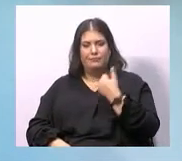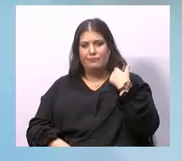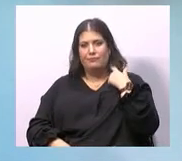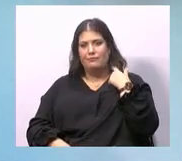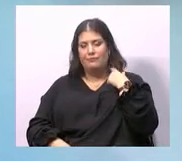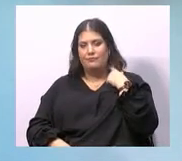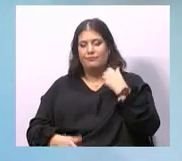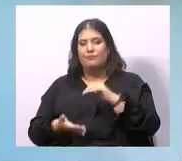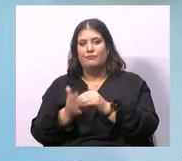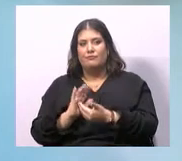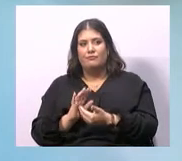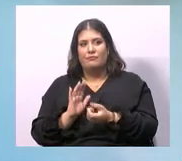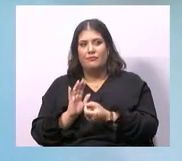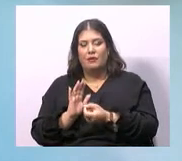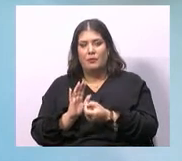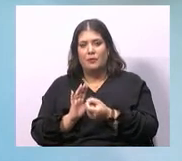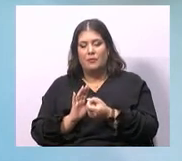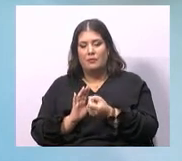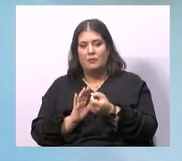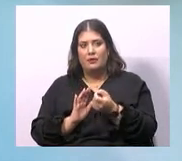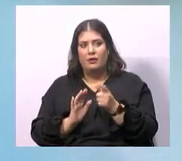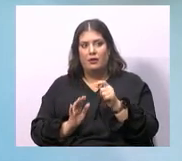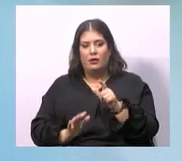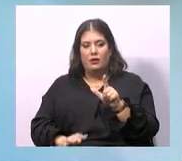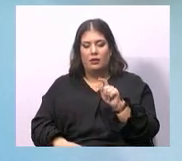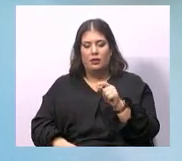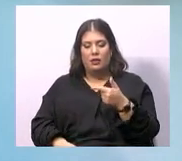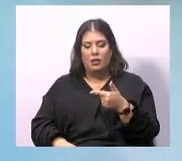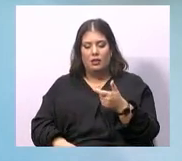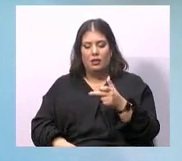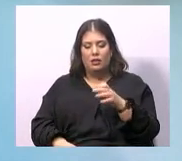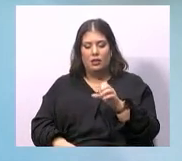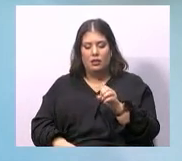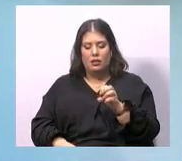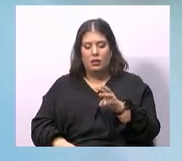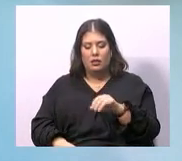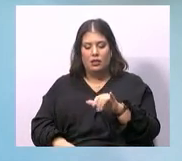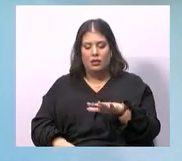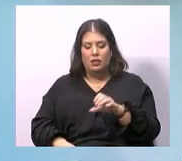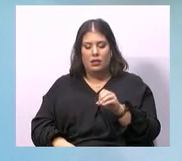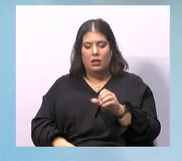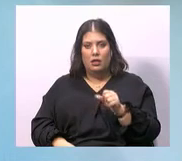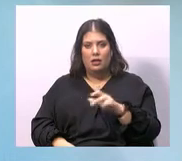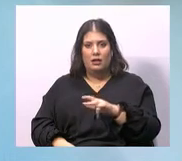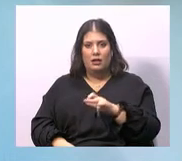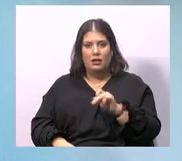dito que fez um exame com os piquinhos, presumo que fosse uma eletromiografia. Exato, foi isso mesmo, foi.